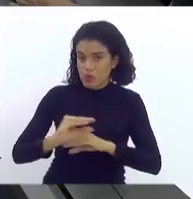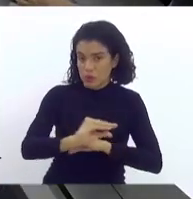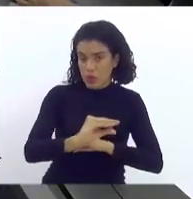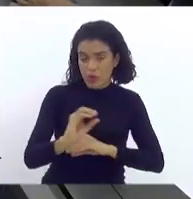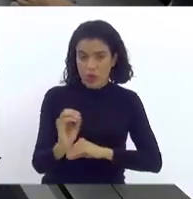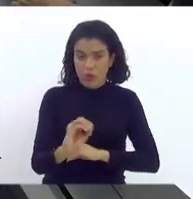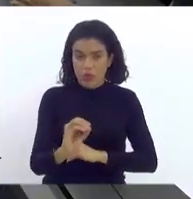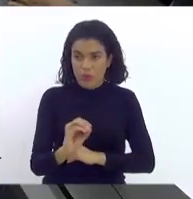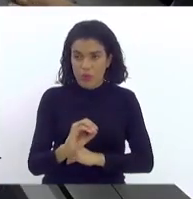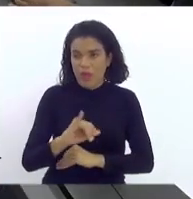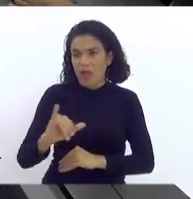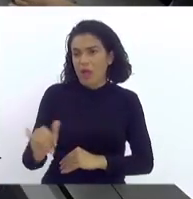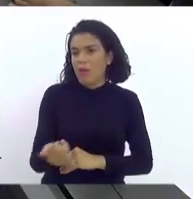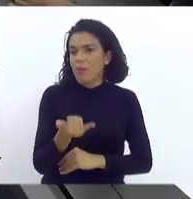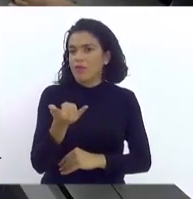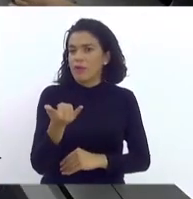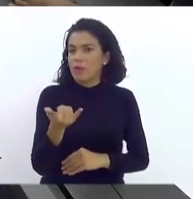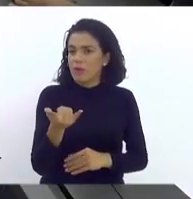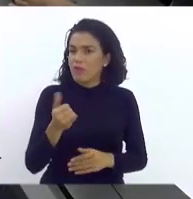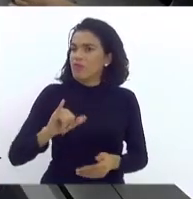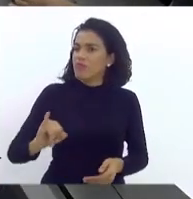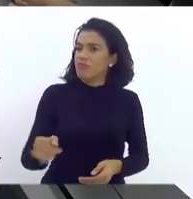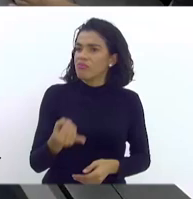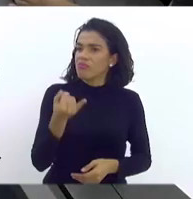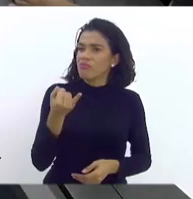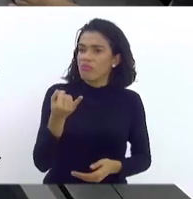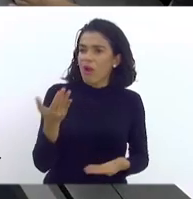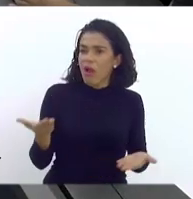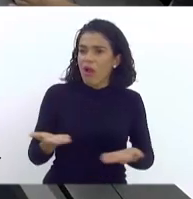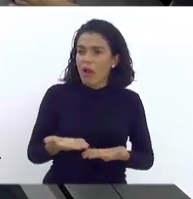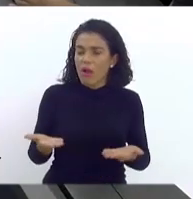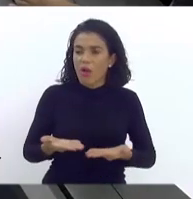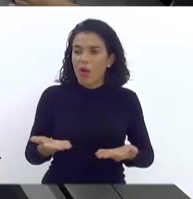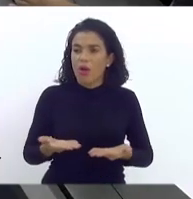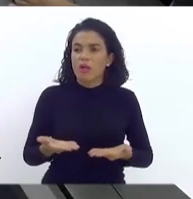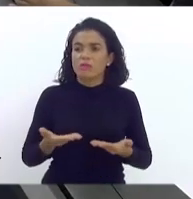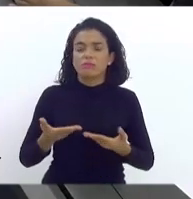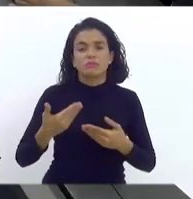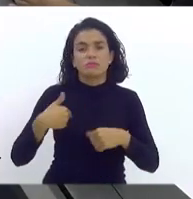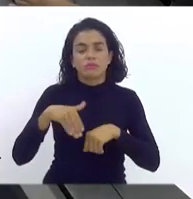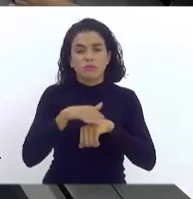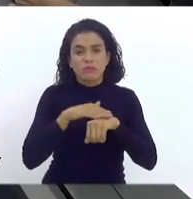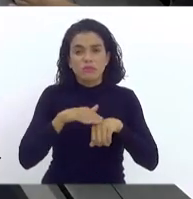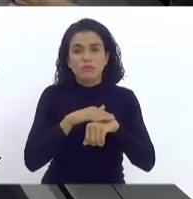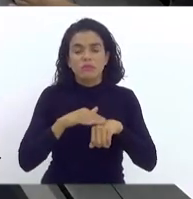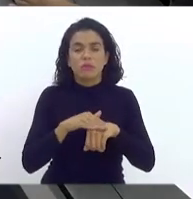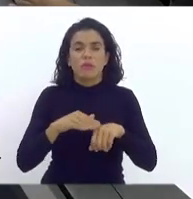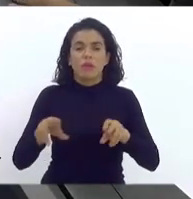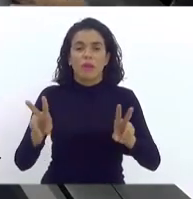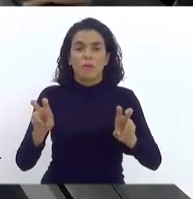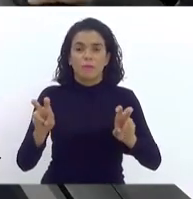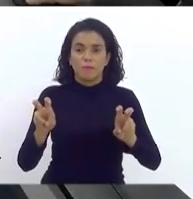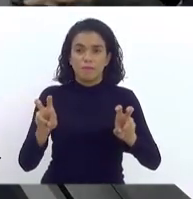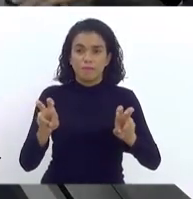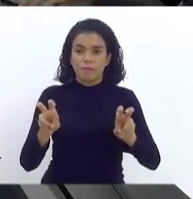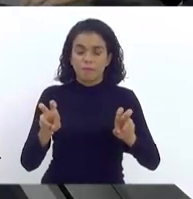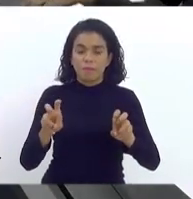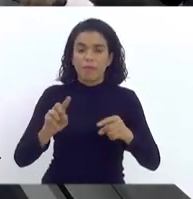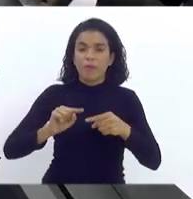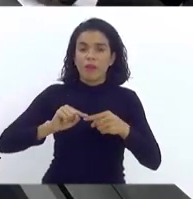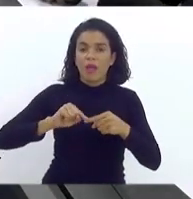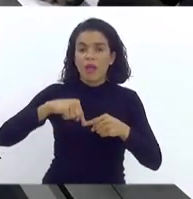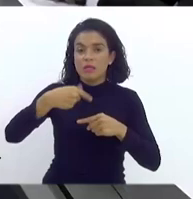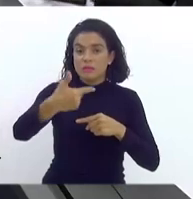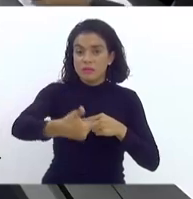Então, vou aproveitar o que Vossa Excelência traz a baila agora, e para que a gente possa deliberar também... na próxima,